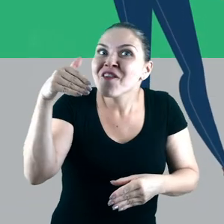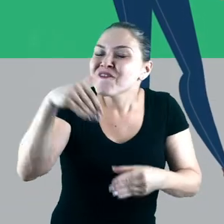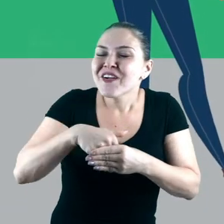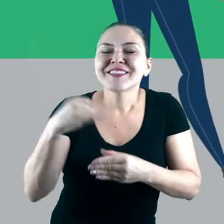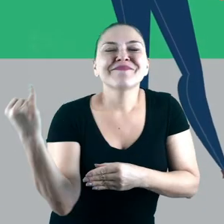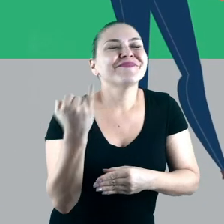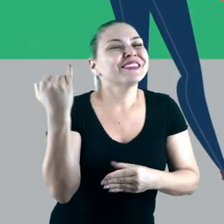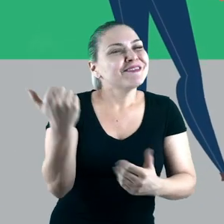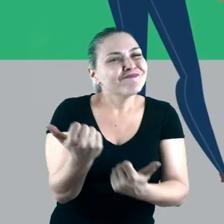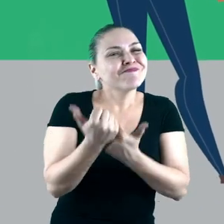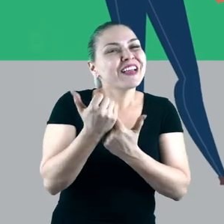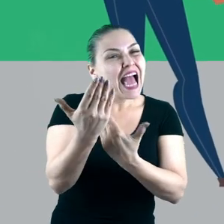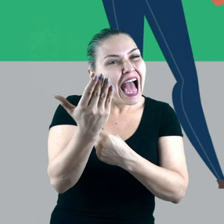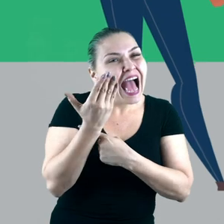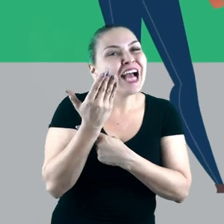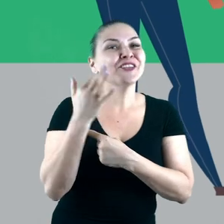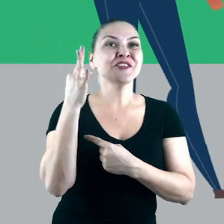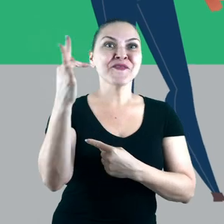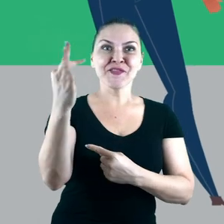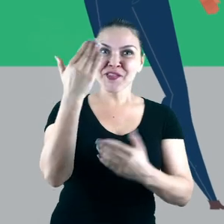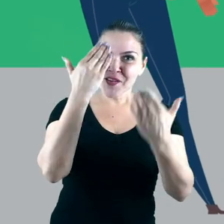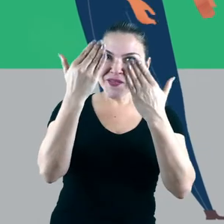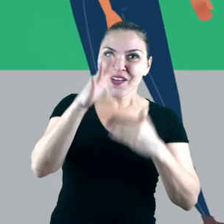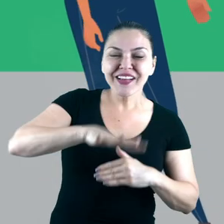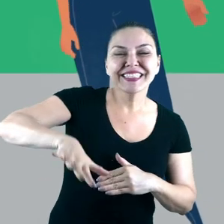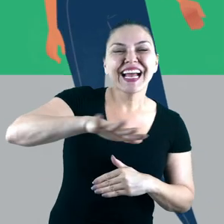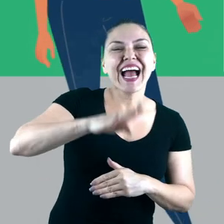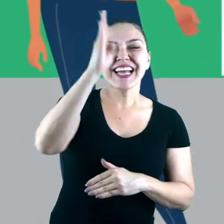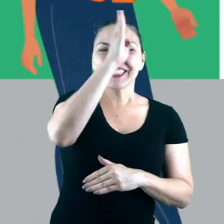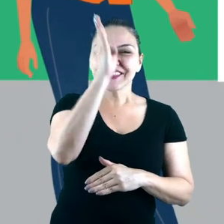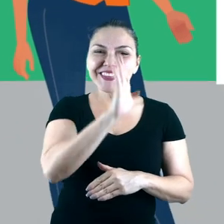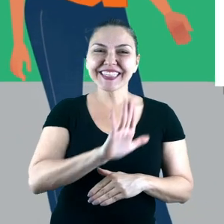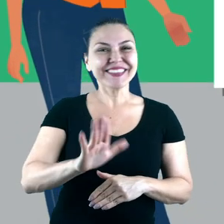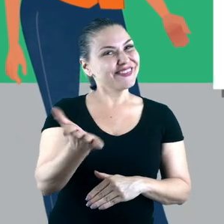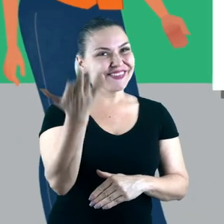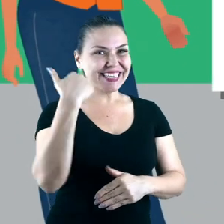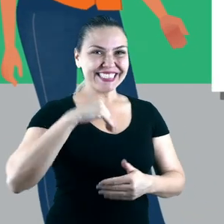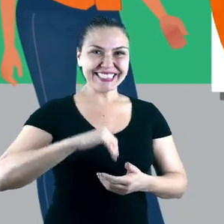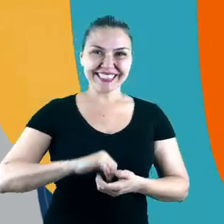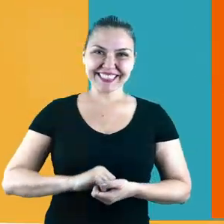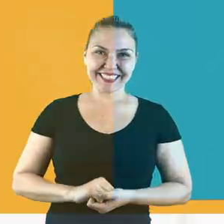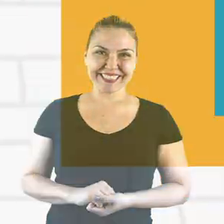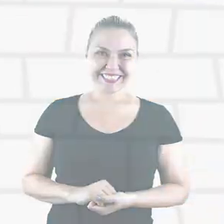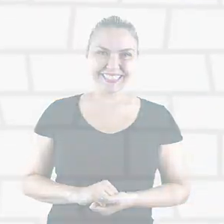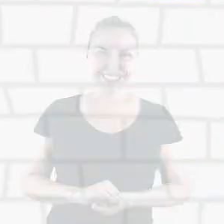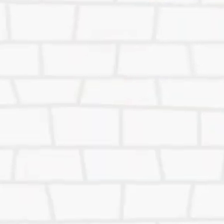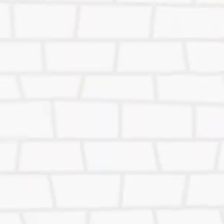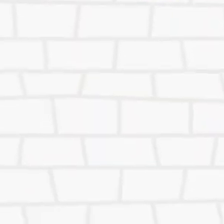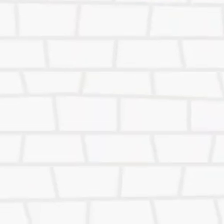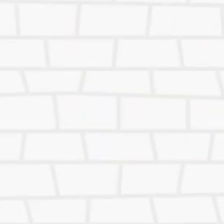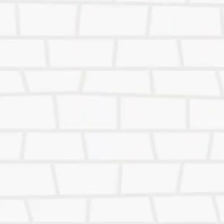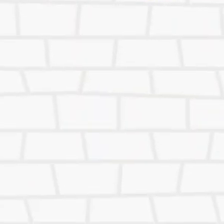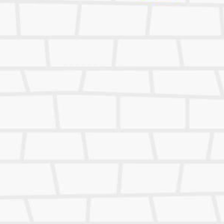Participe! Seu voto ajuda a definir o futuro da psicologia brasileira.